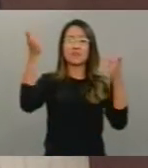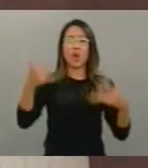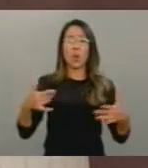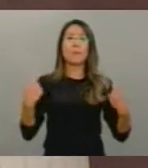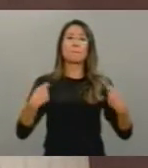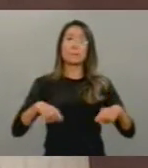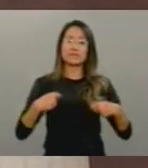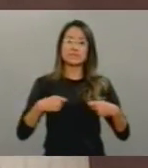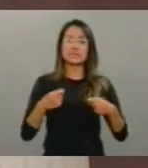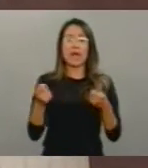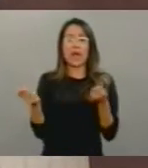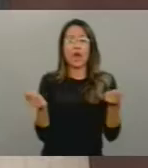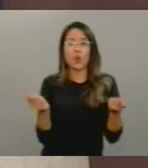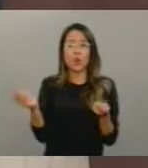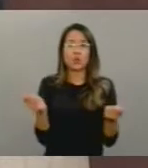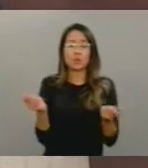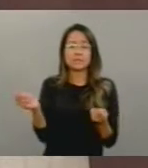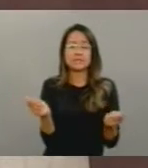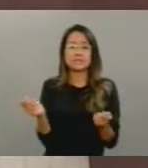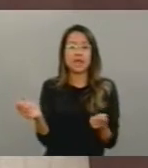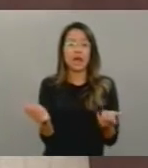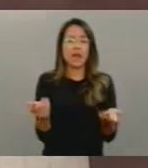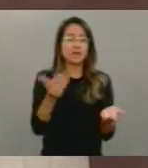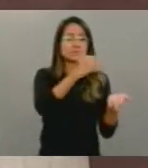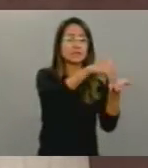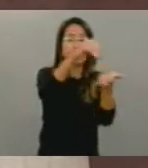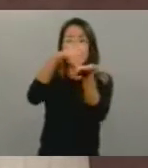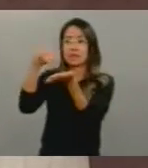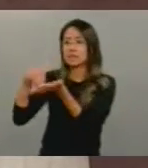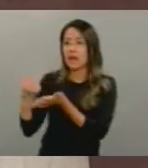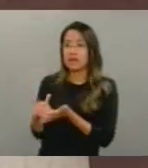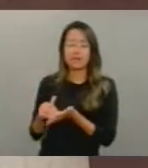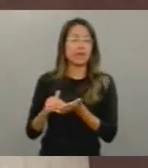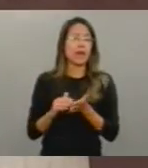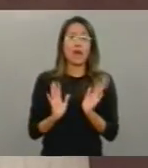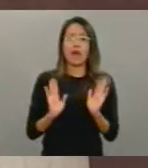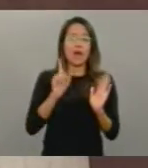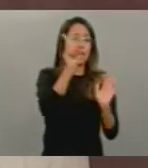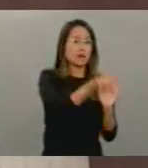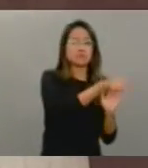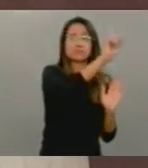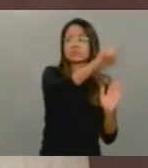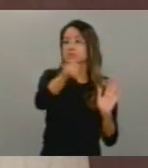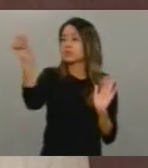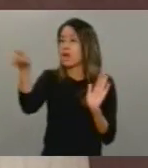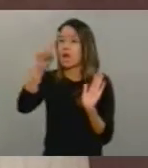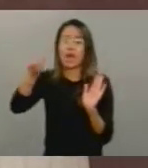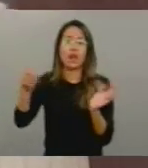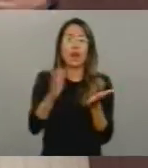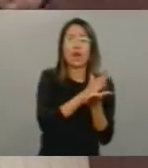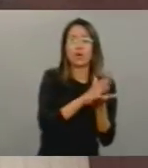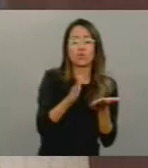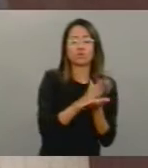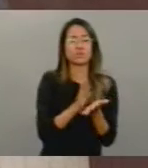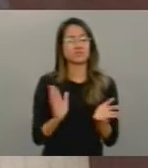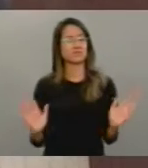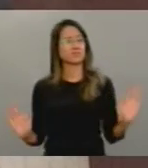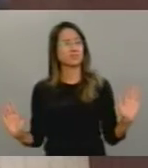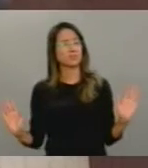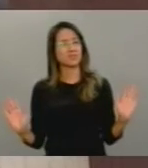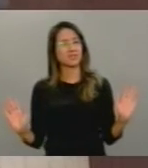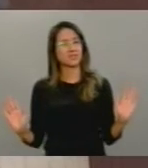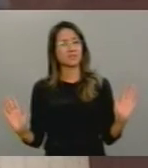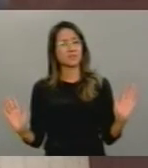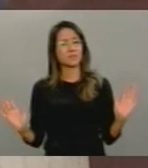economia de pirro, economia de caixa de fósforo, porque juntar várias secretarias num